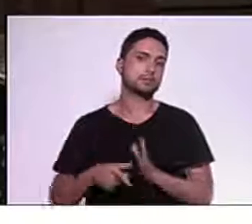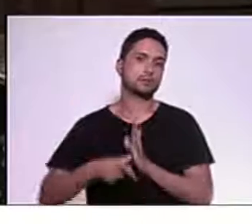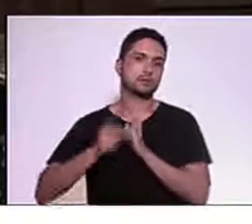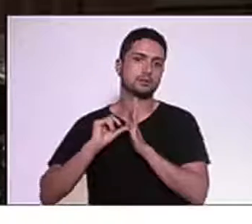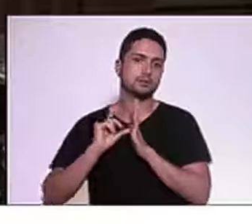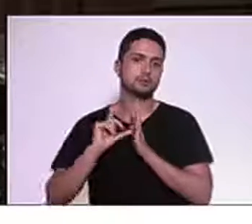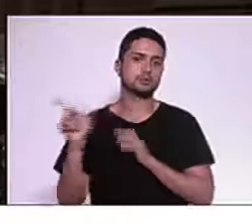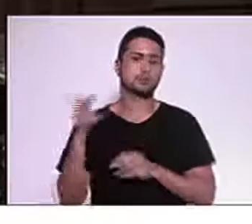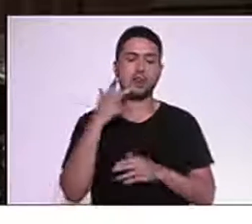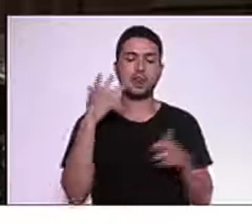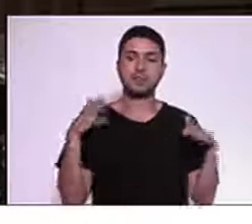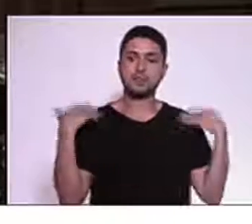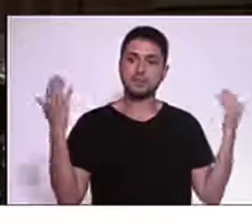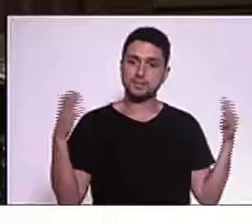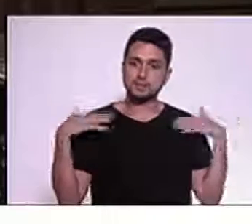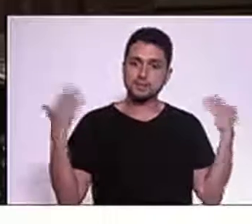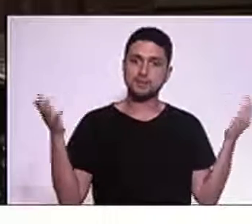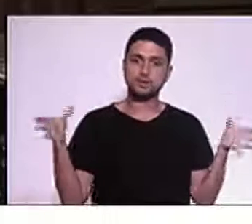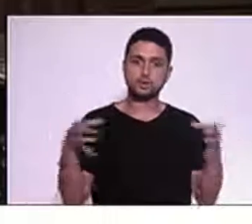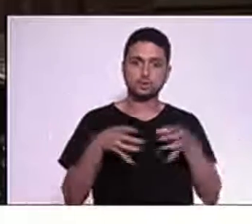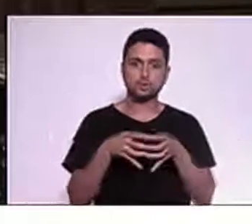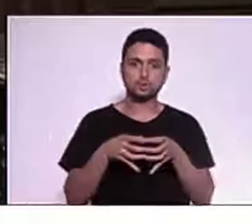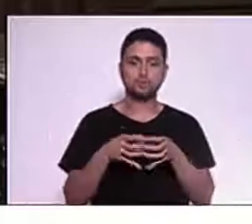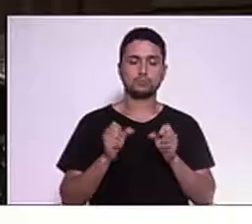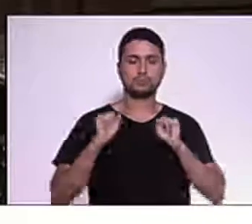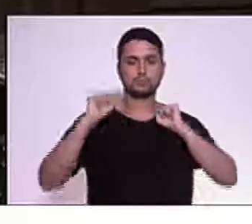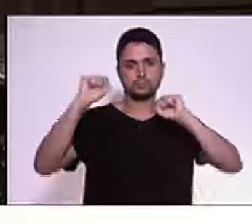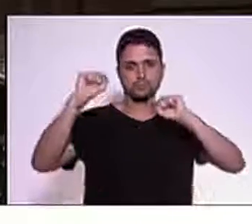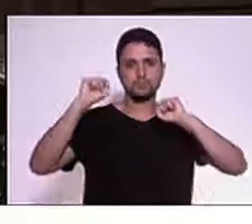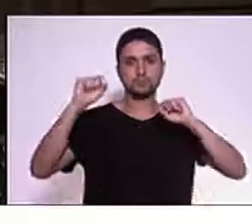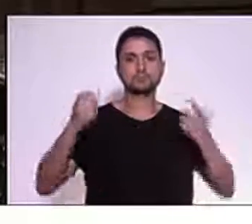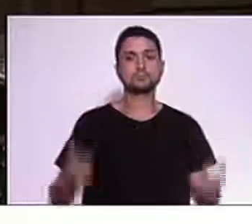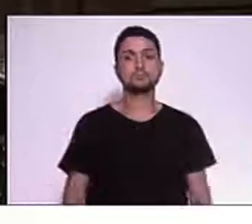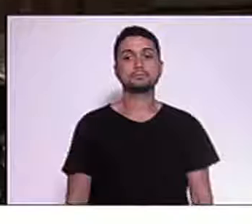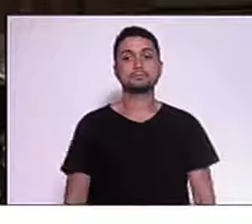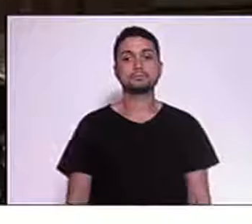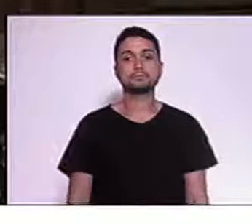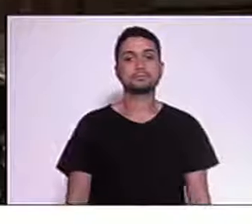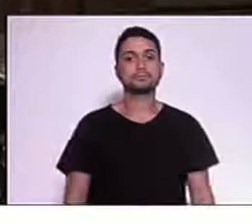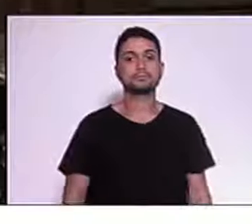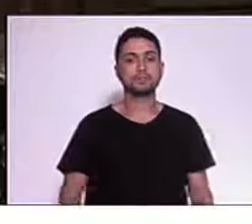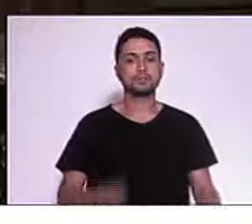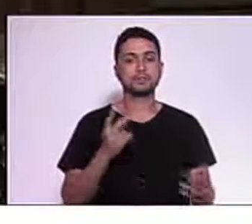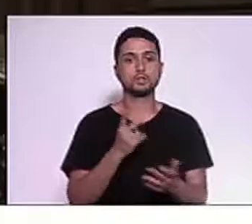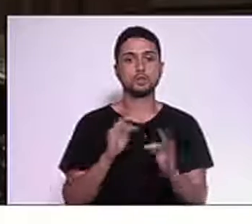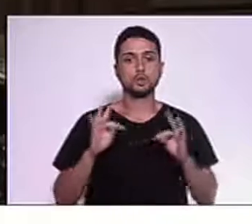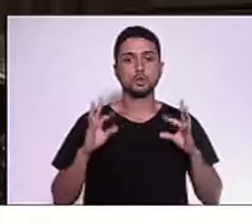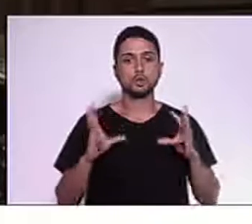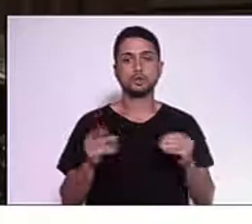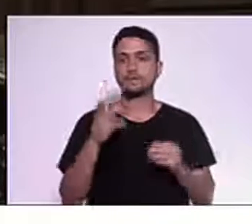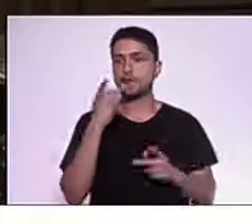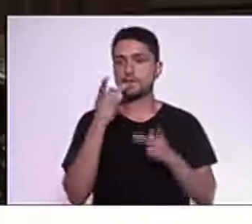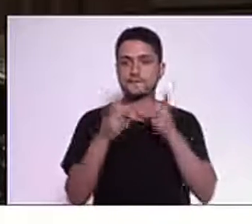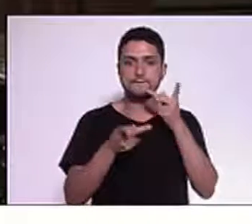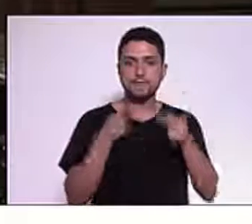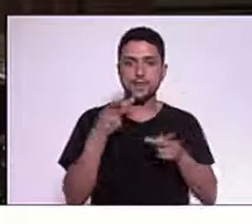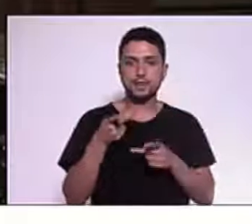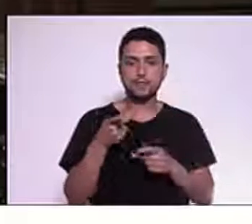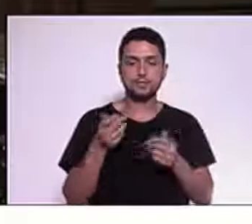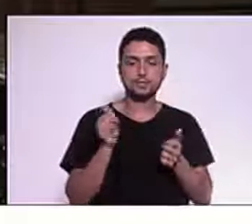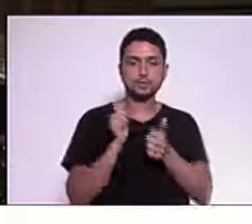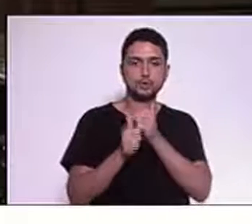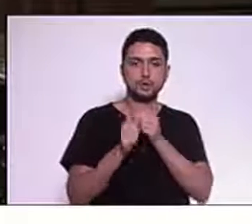trouxe toda alegria para a sua torcida. Em todas as falas dos jogadores